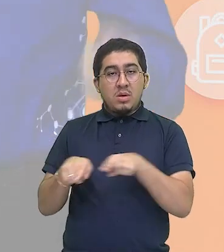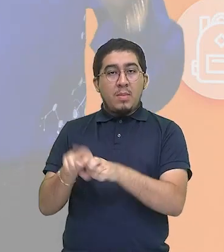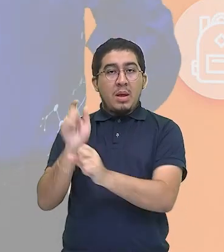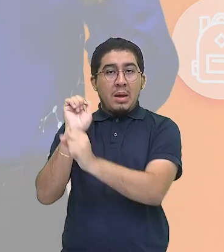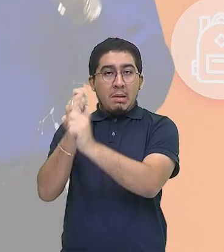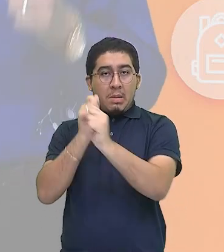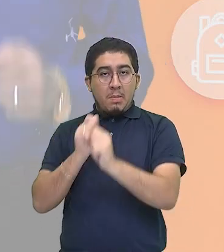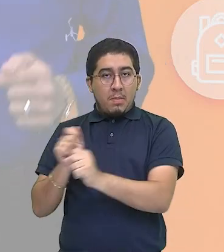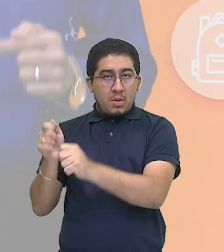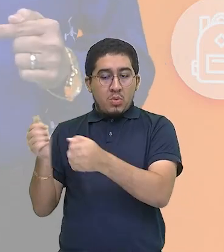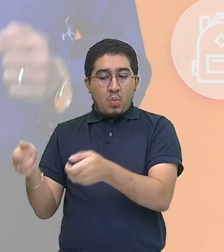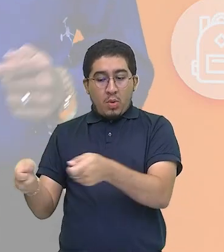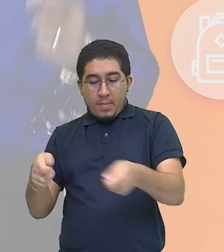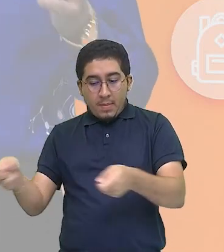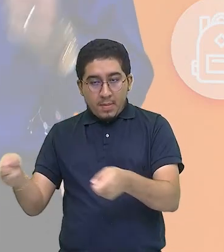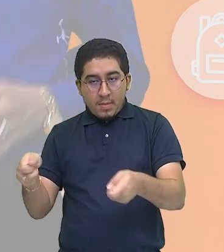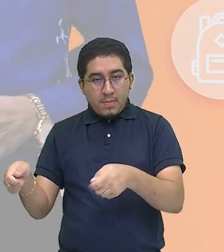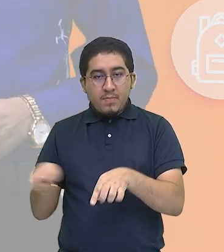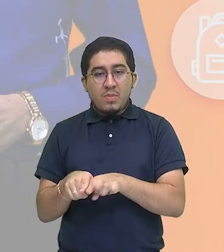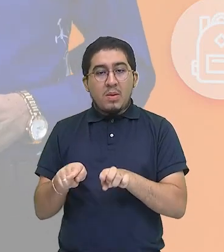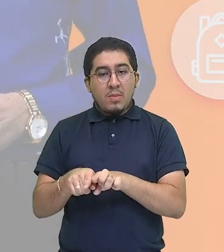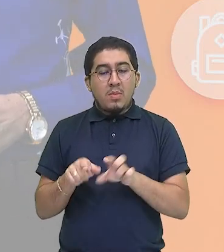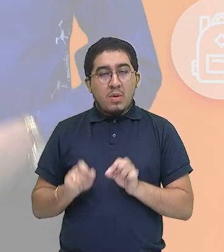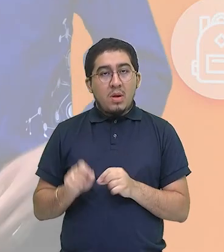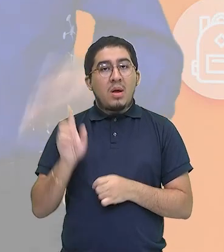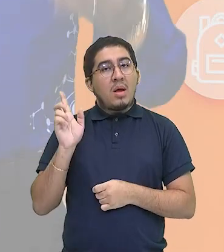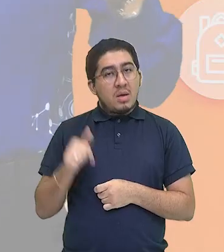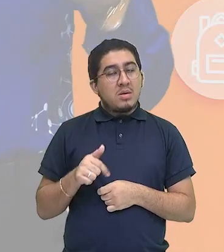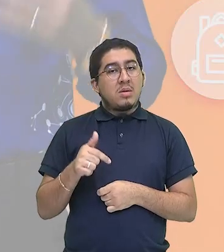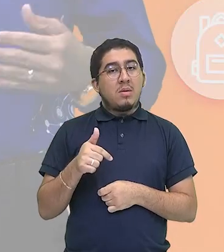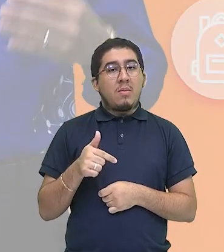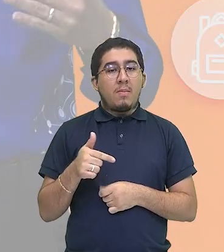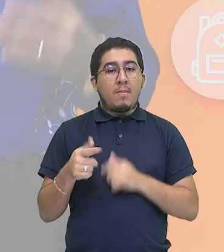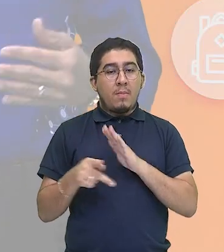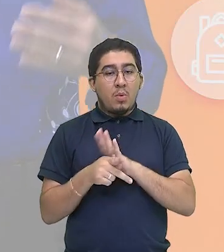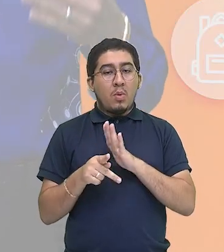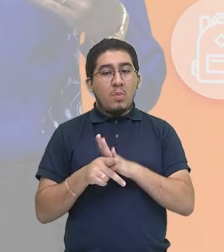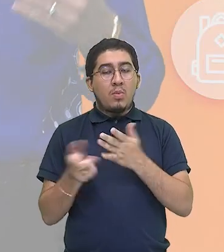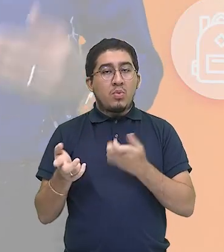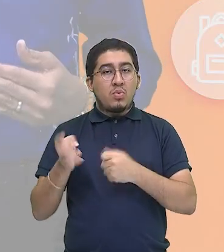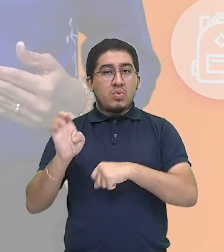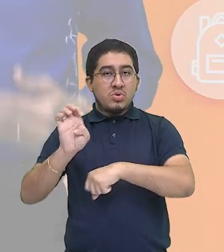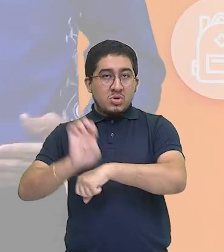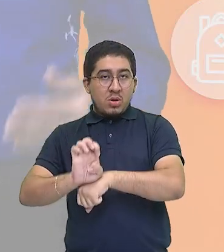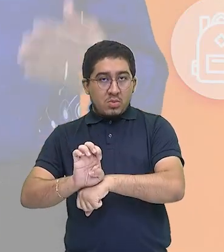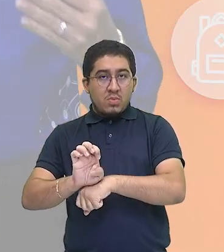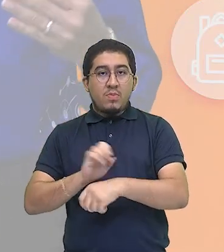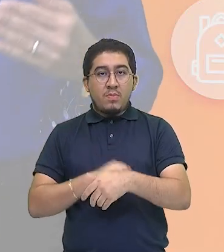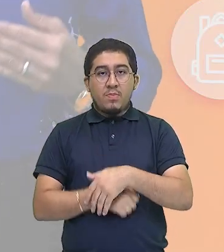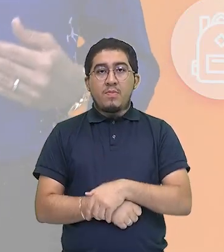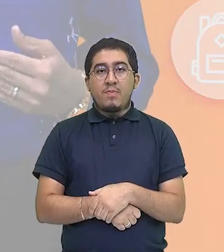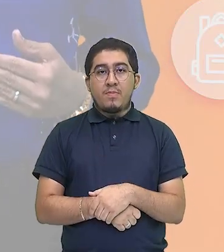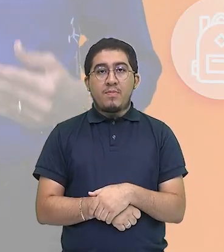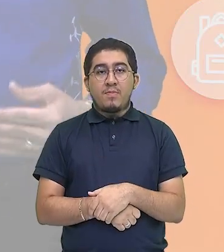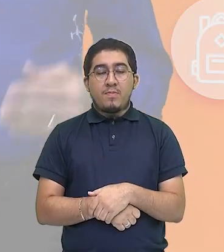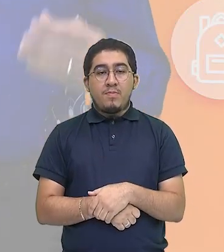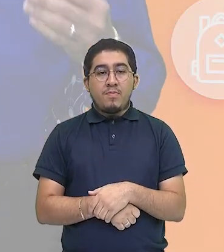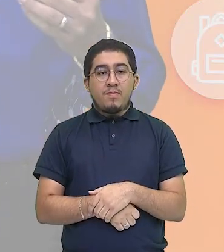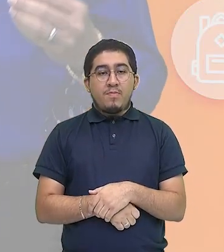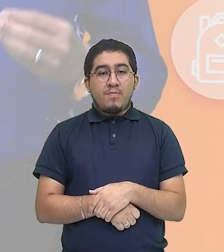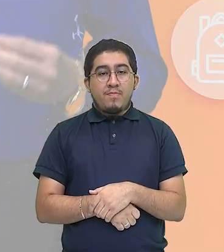garimpeiros, e segundo essa tese da Maria Glória Gon, pelo próprio Estado,